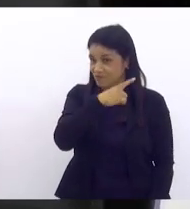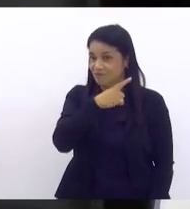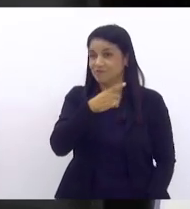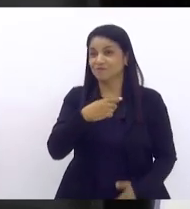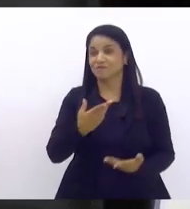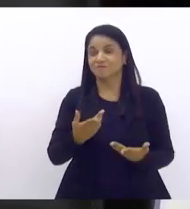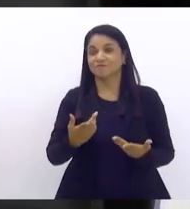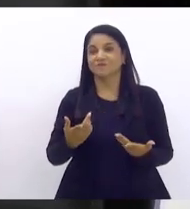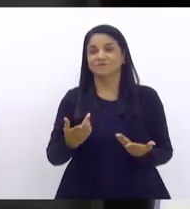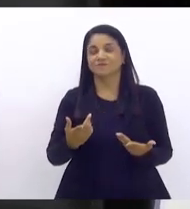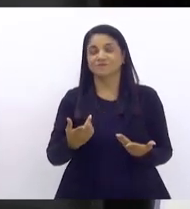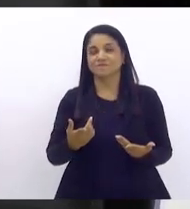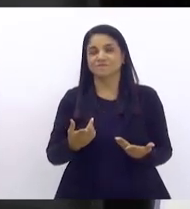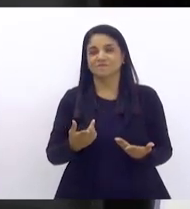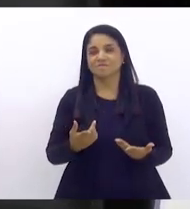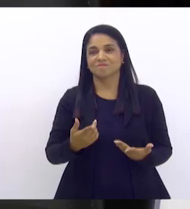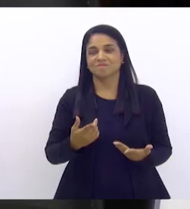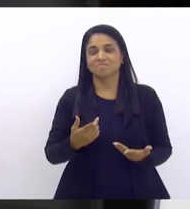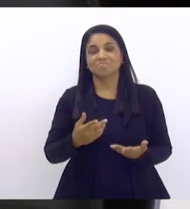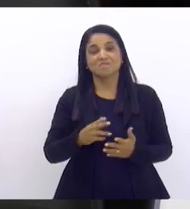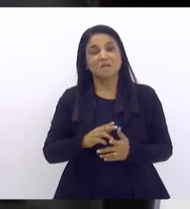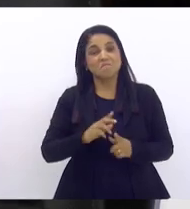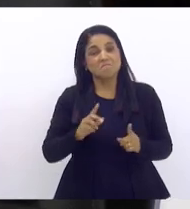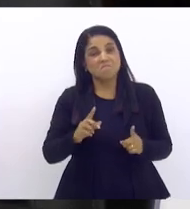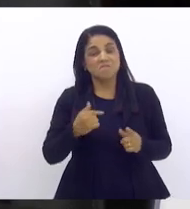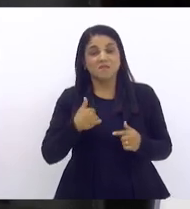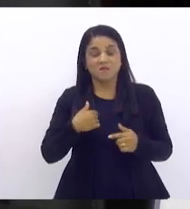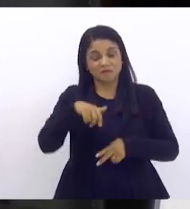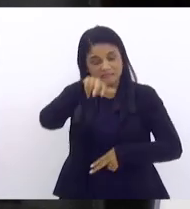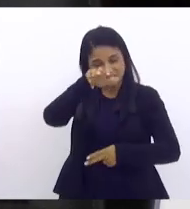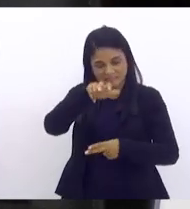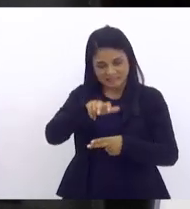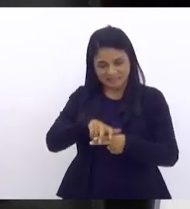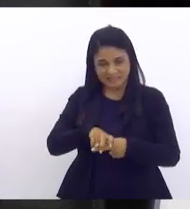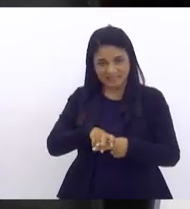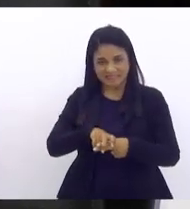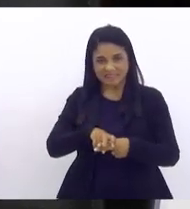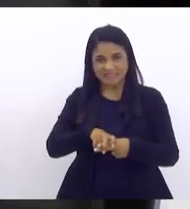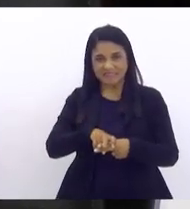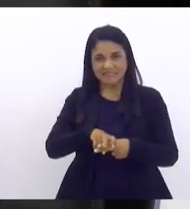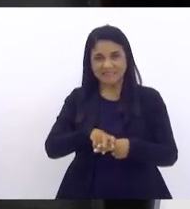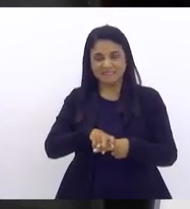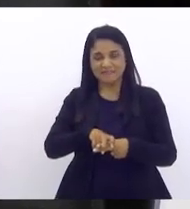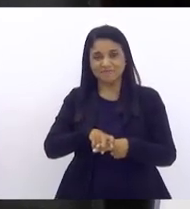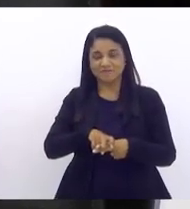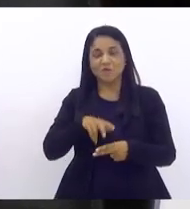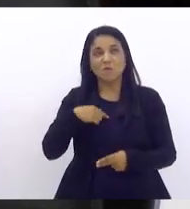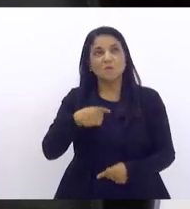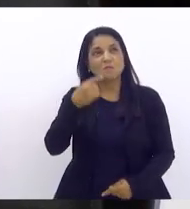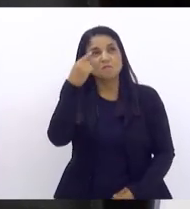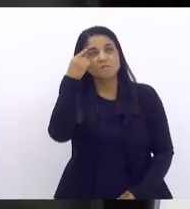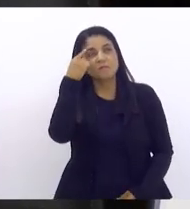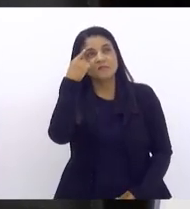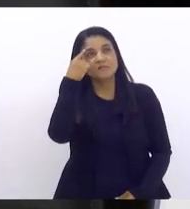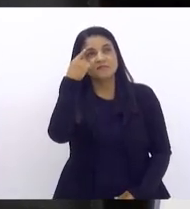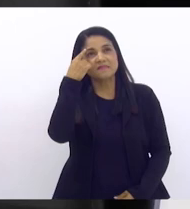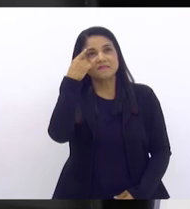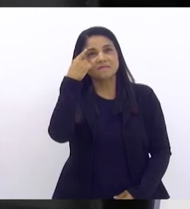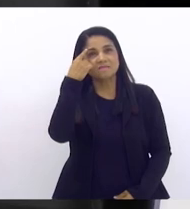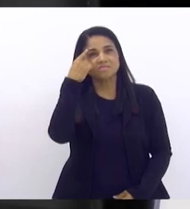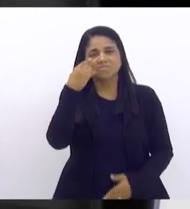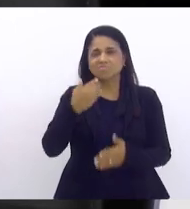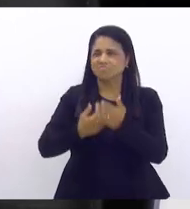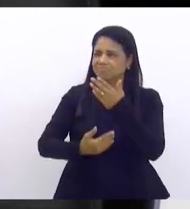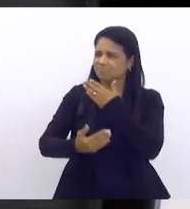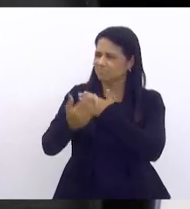Representá-lo é muito difícil. Mas, desde o momento que eu sentei nessa cadeira, a única coisa que eu pensei foi no